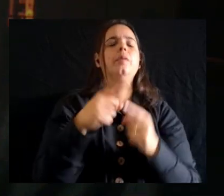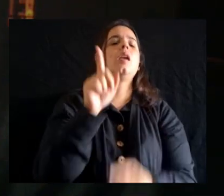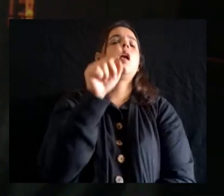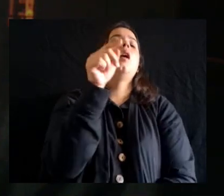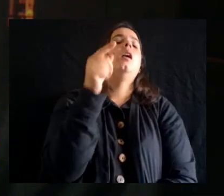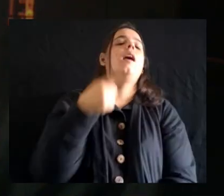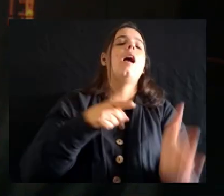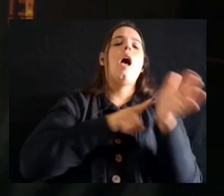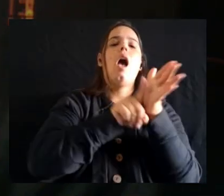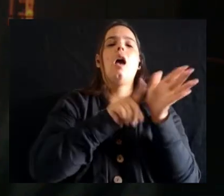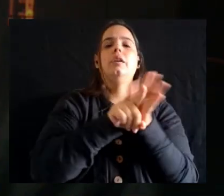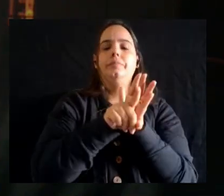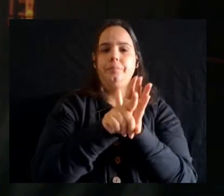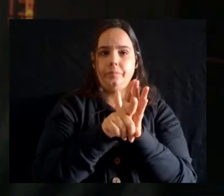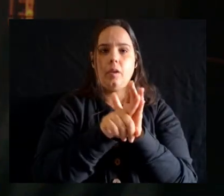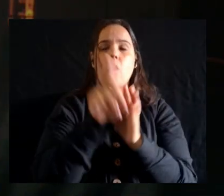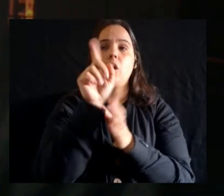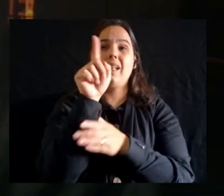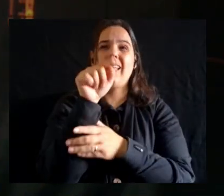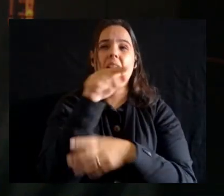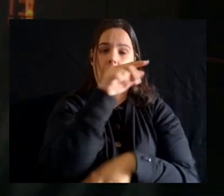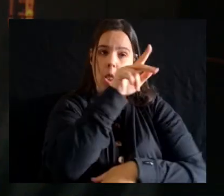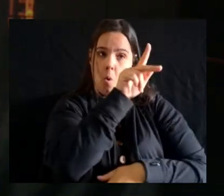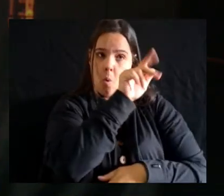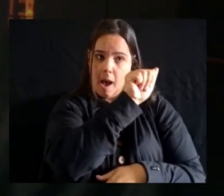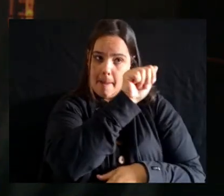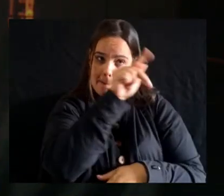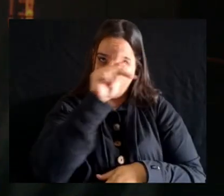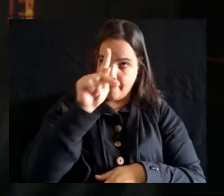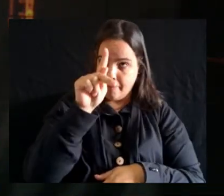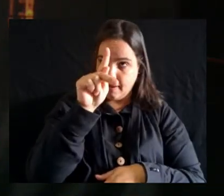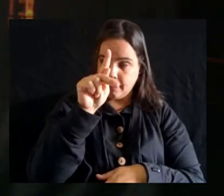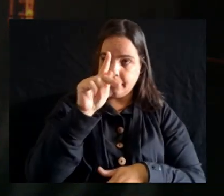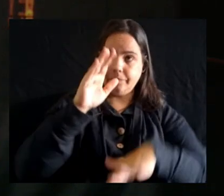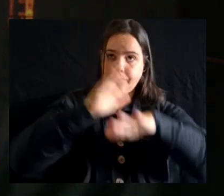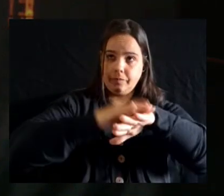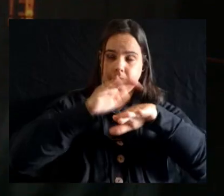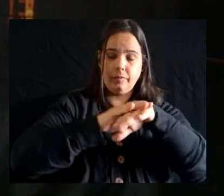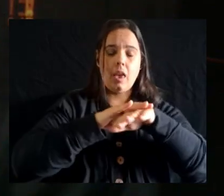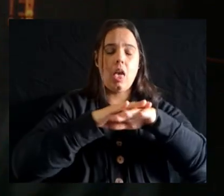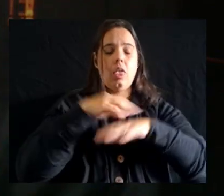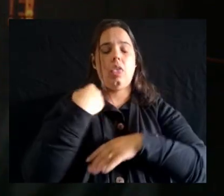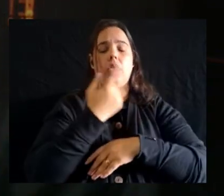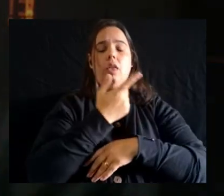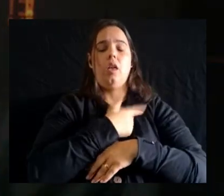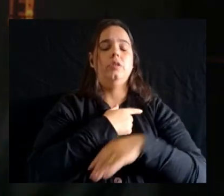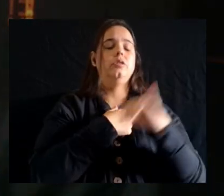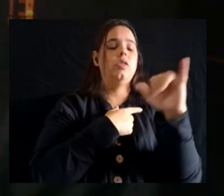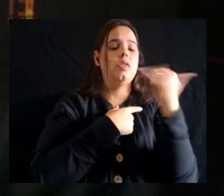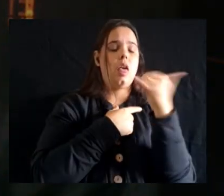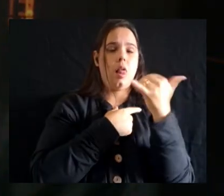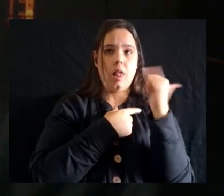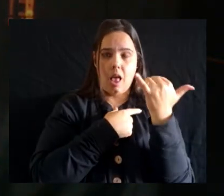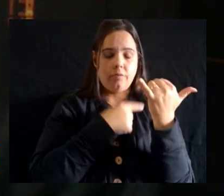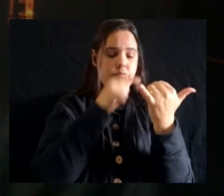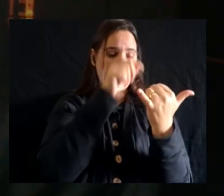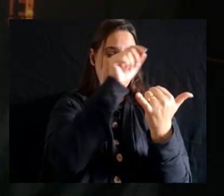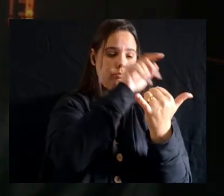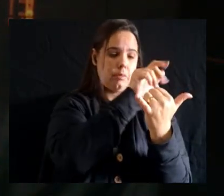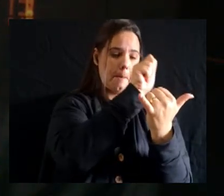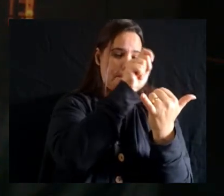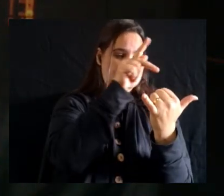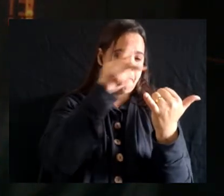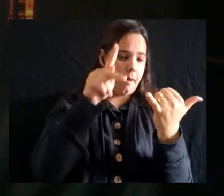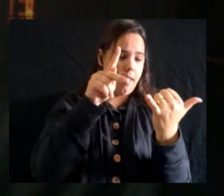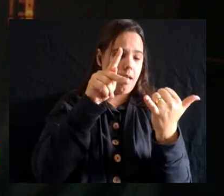que esses aplicativos, né, espalhados aí na nossa tela do celular causam na nossa